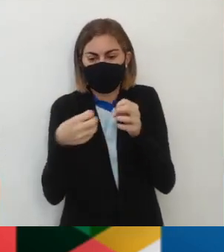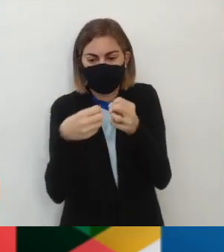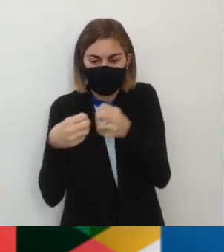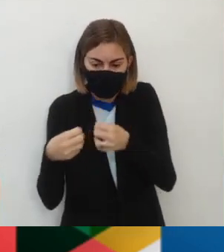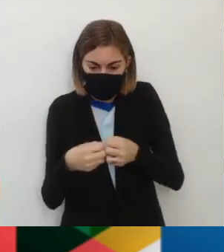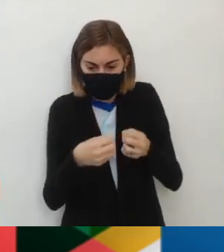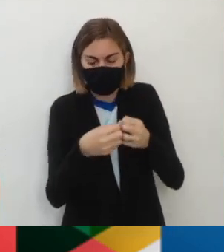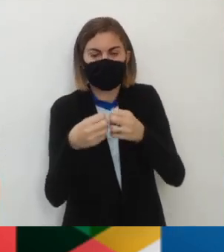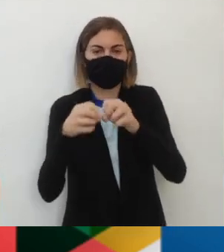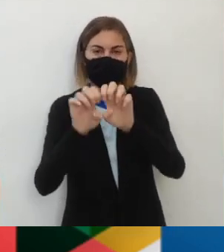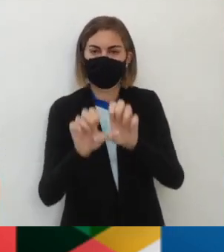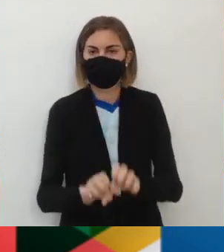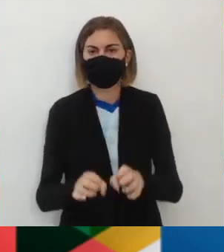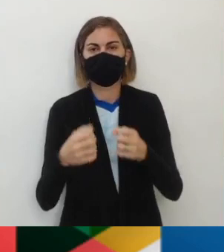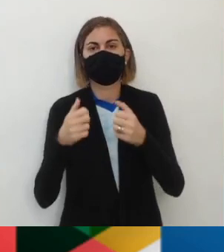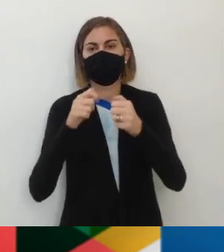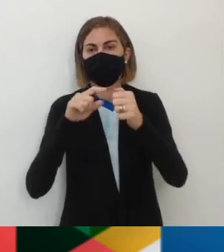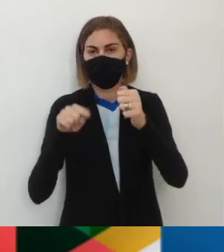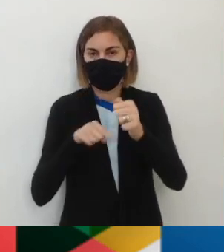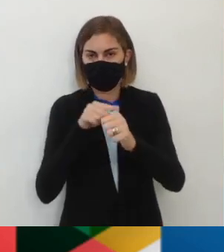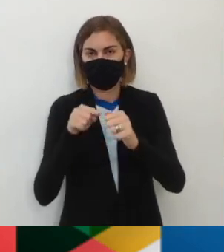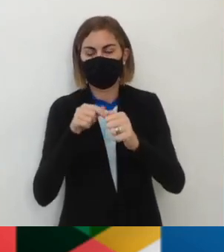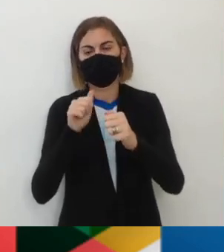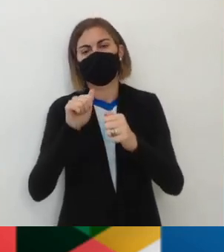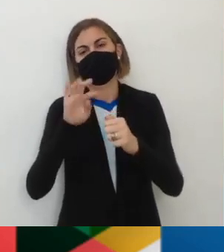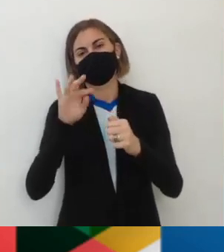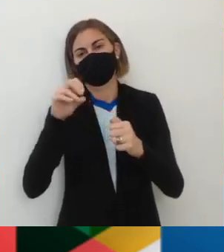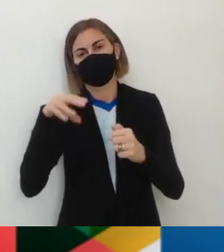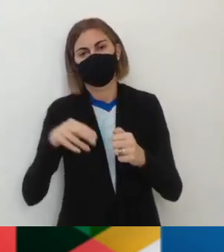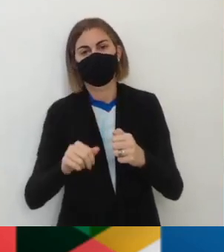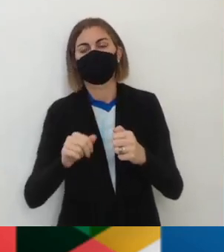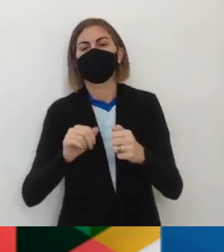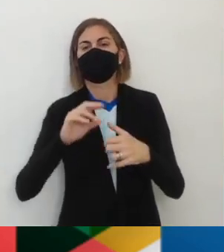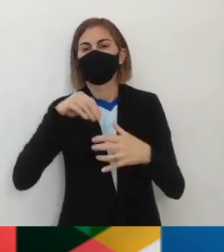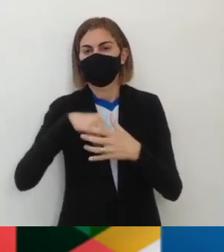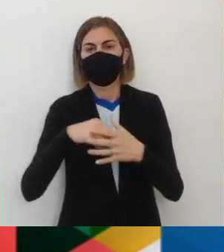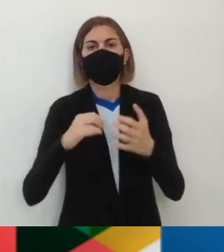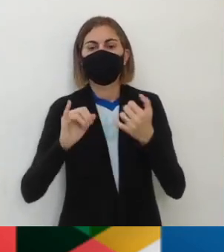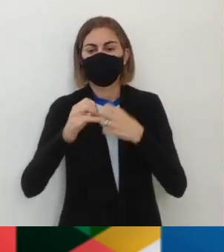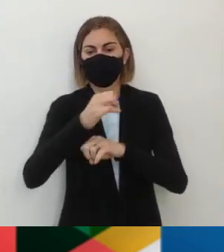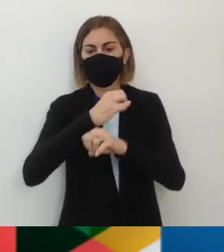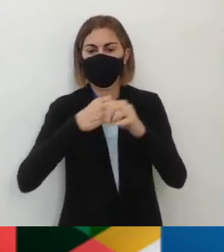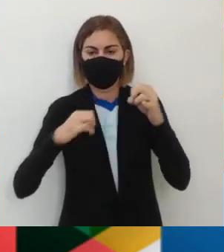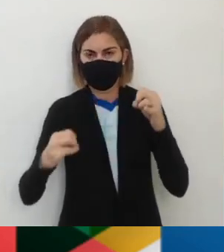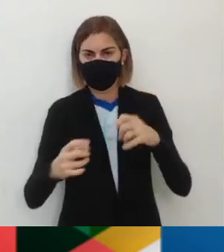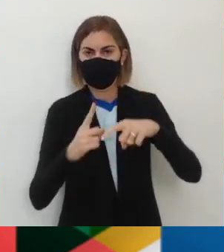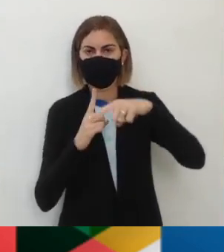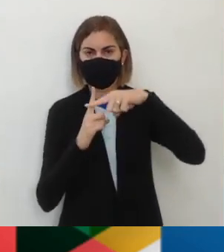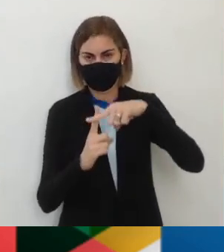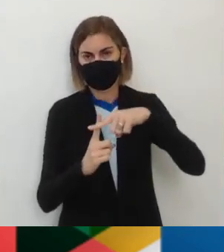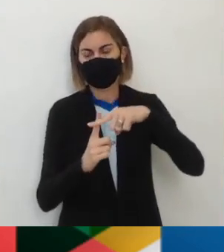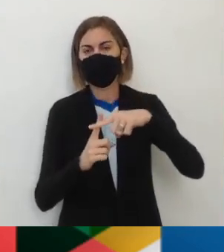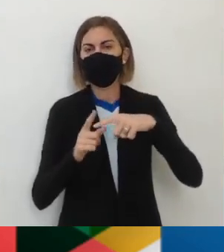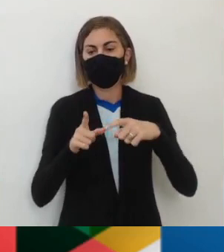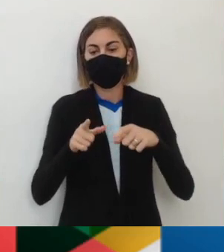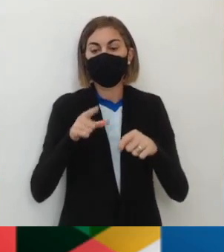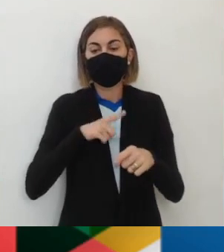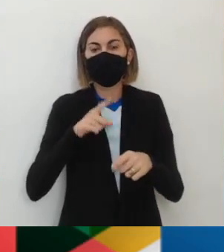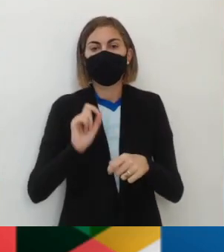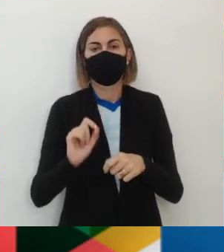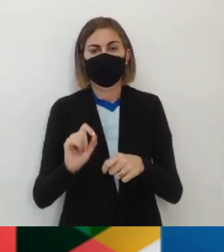átomos, tá? Então, eu digo não completamente soltos porque, como os íons formados são positivos, eles exercem